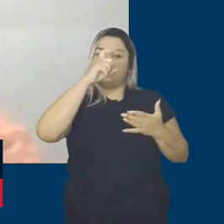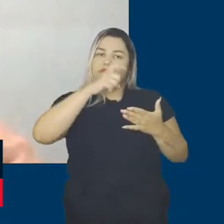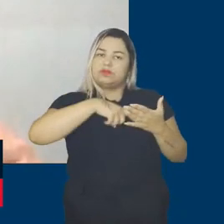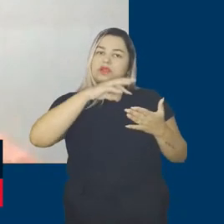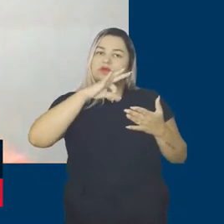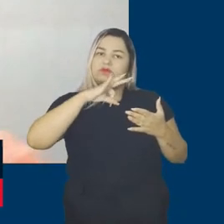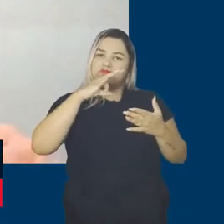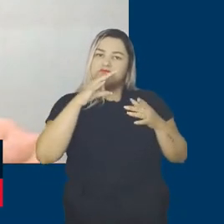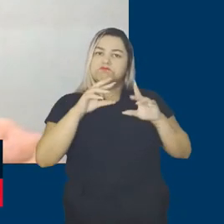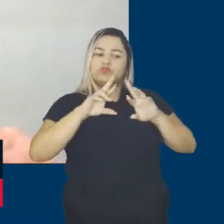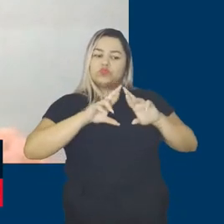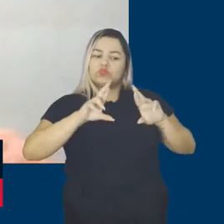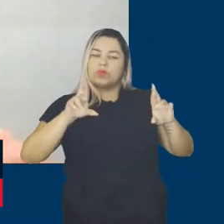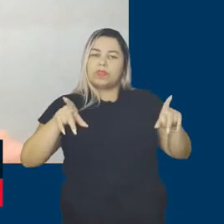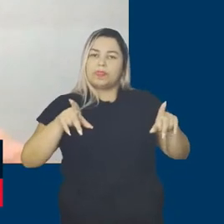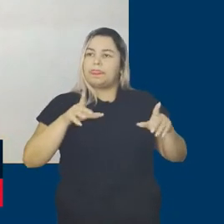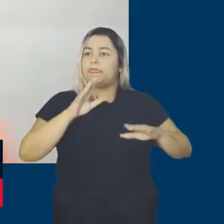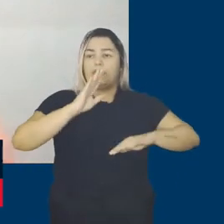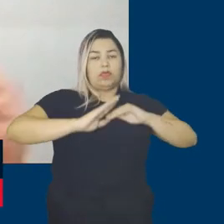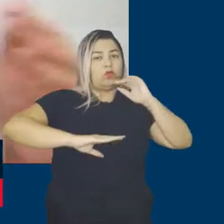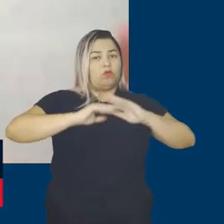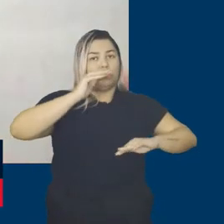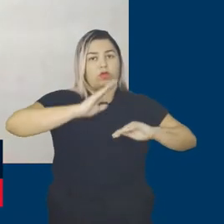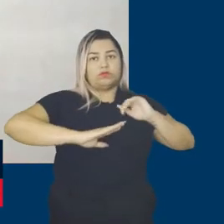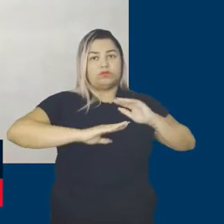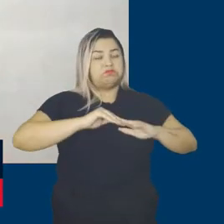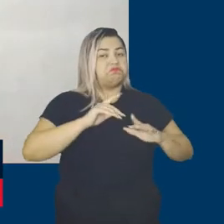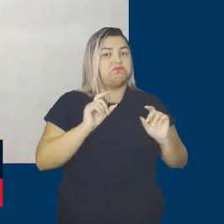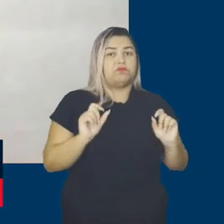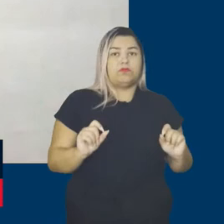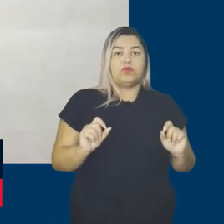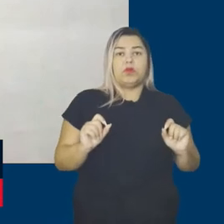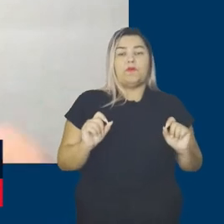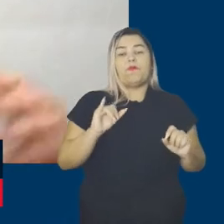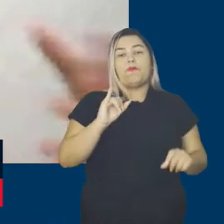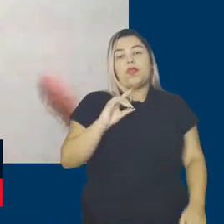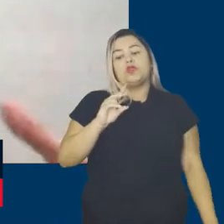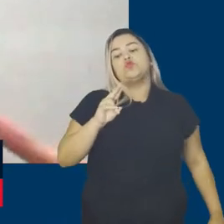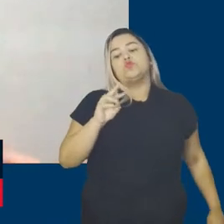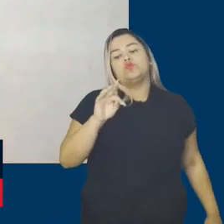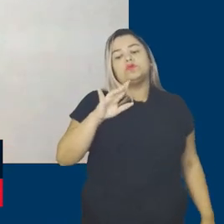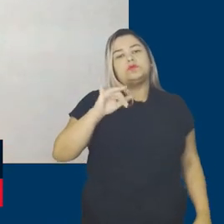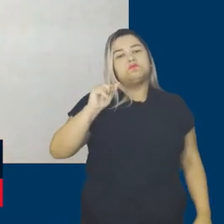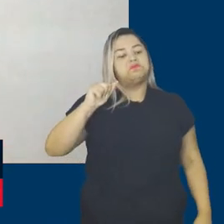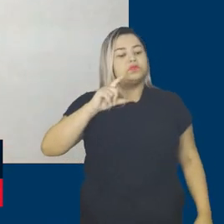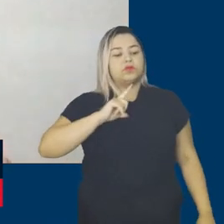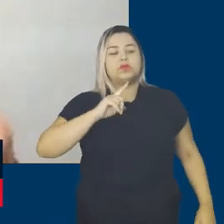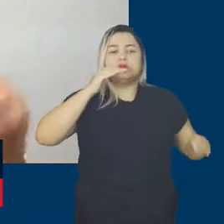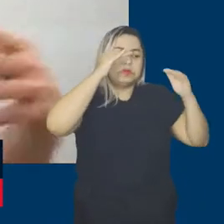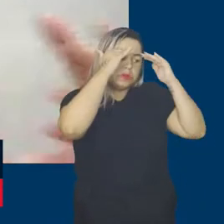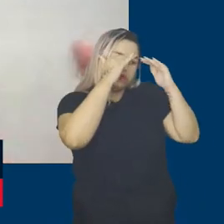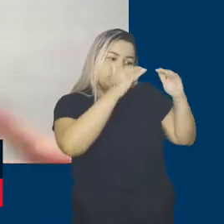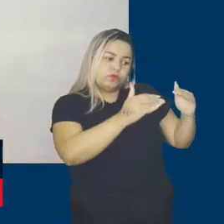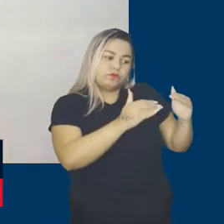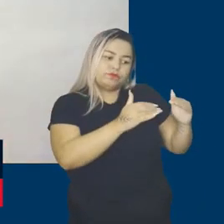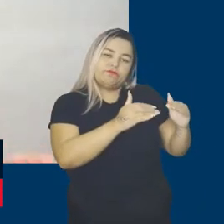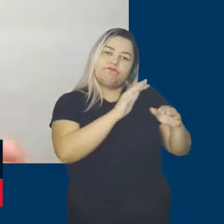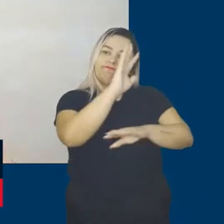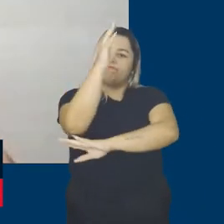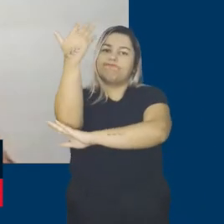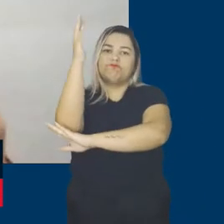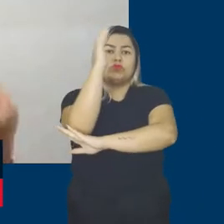você está fazendo qualquer indústria, ou você está fazendo uma indústria que respeita o meio ambiente, que tem um